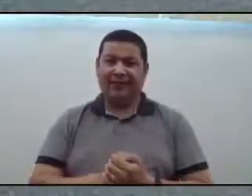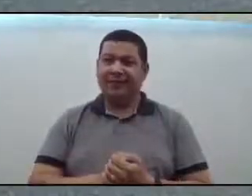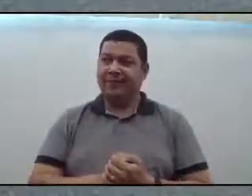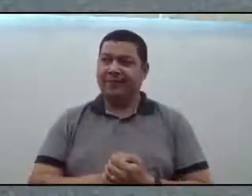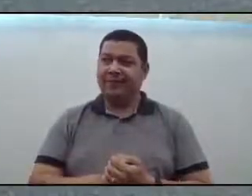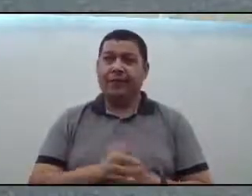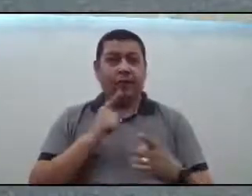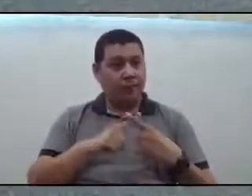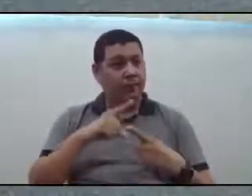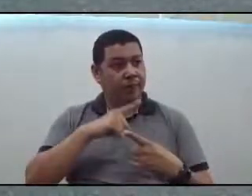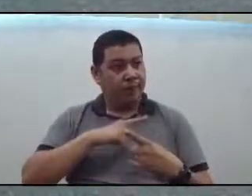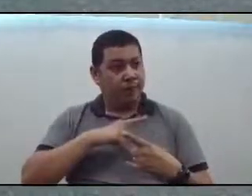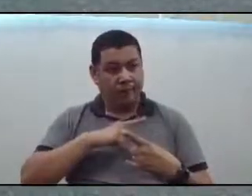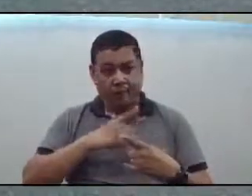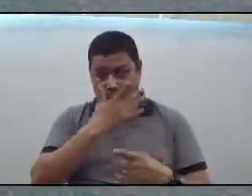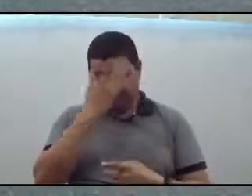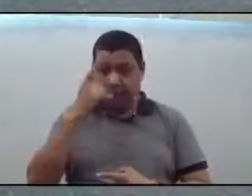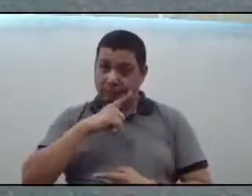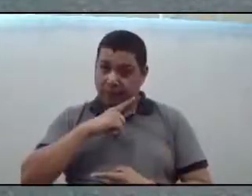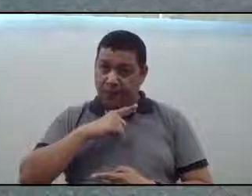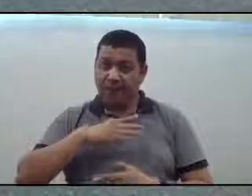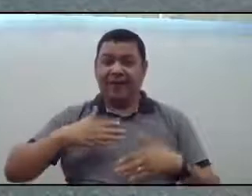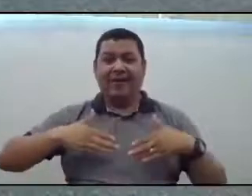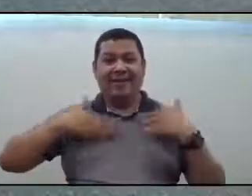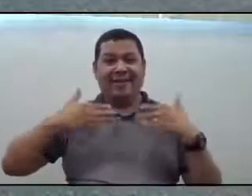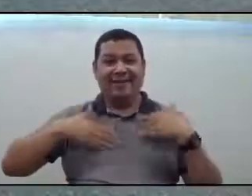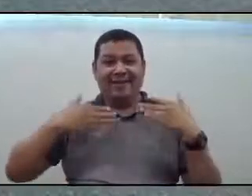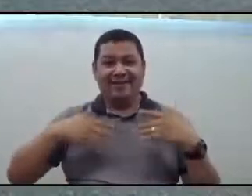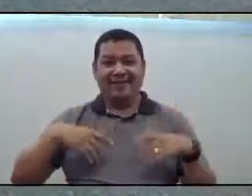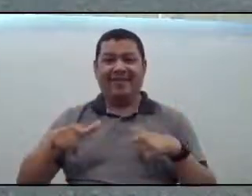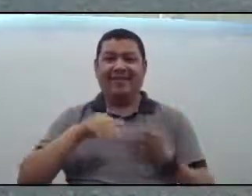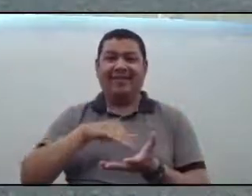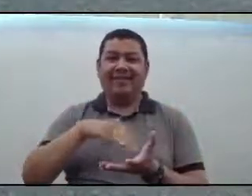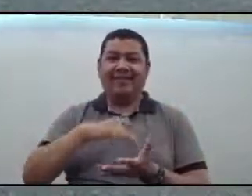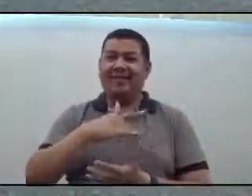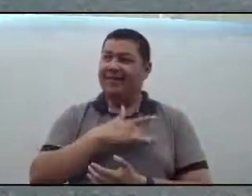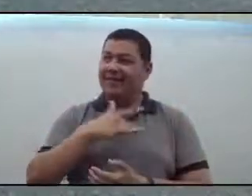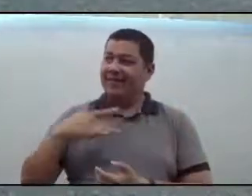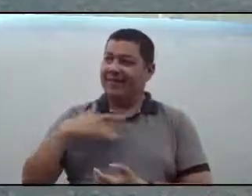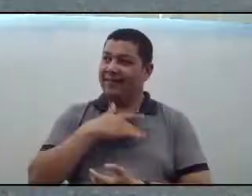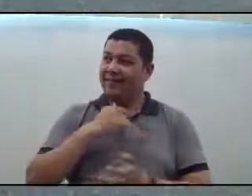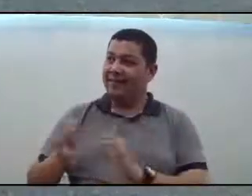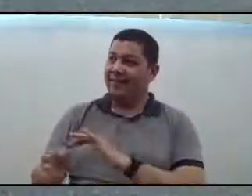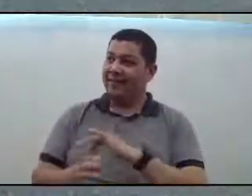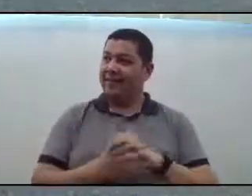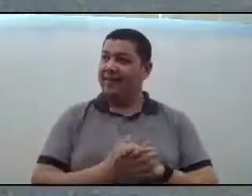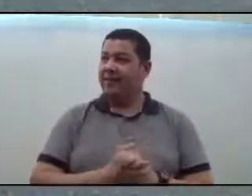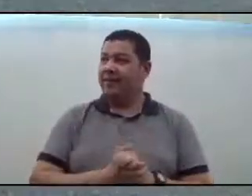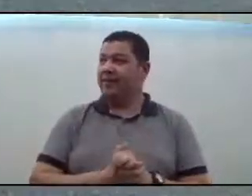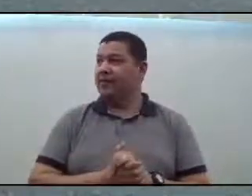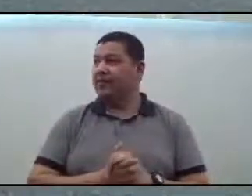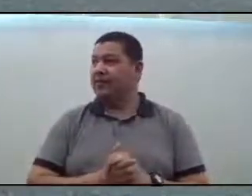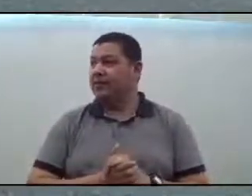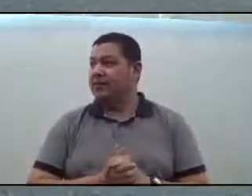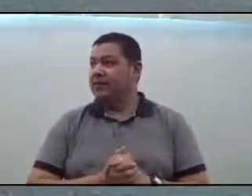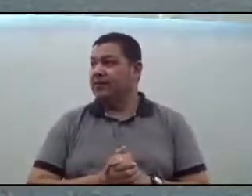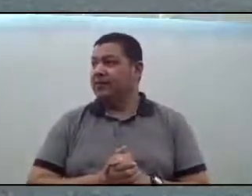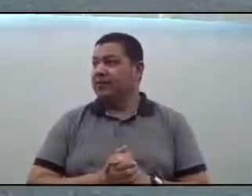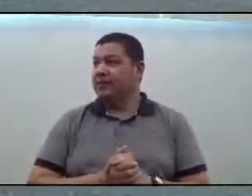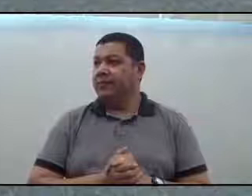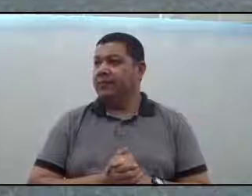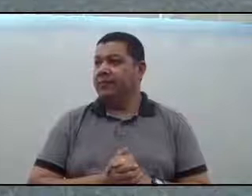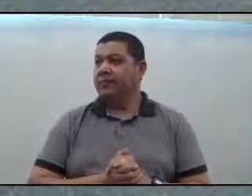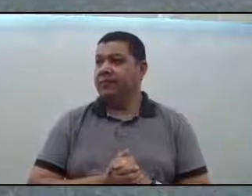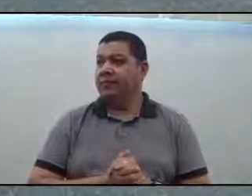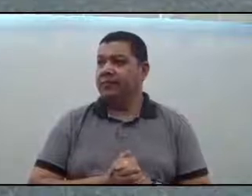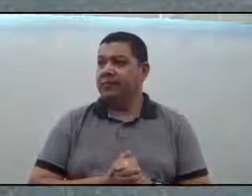para que realmente essa população fique satisfeita com o trabalho da Secretaria de Saúde também. Presidente, só mais um minuto para mim concluir